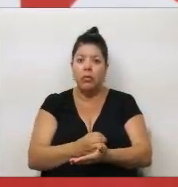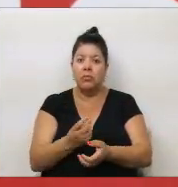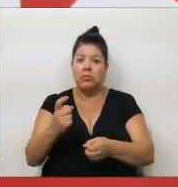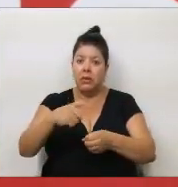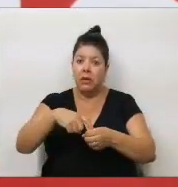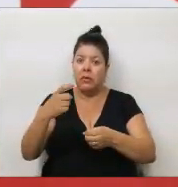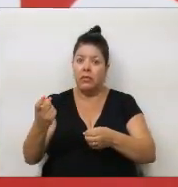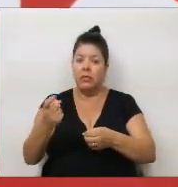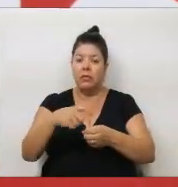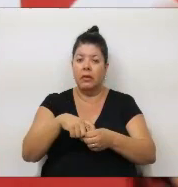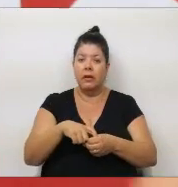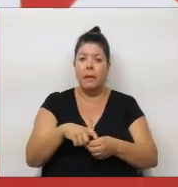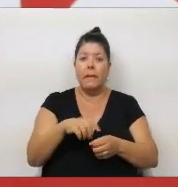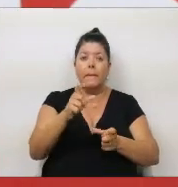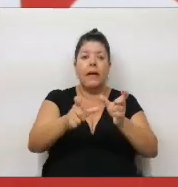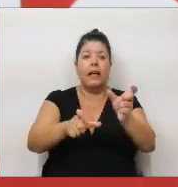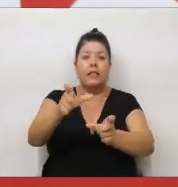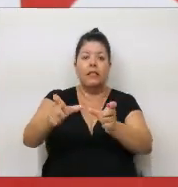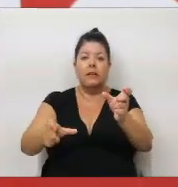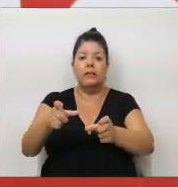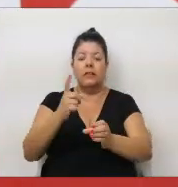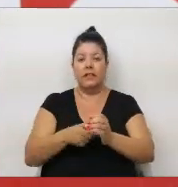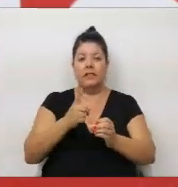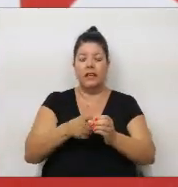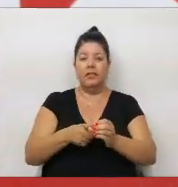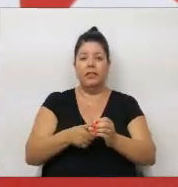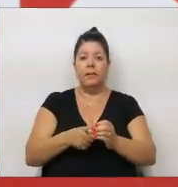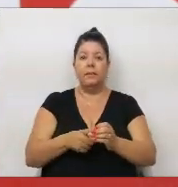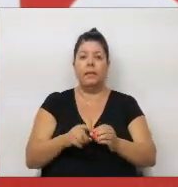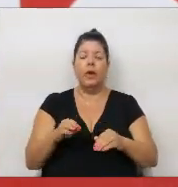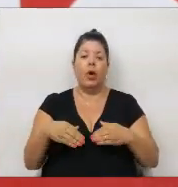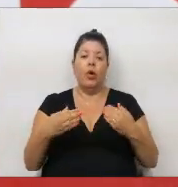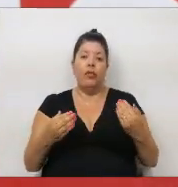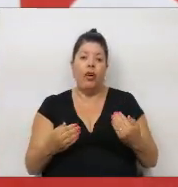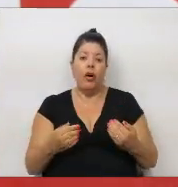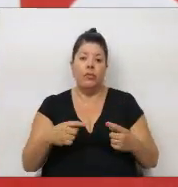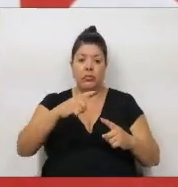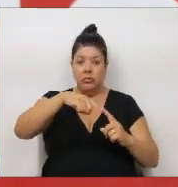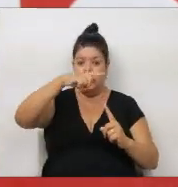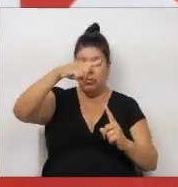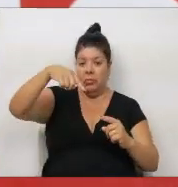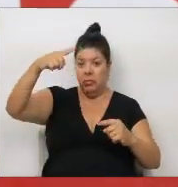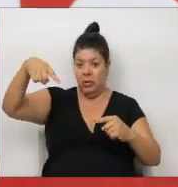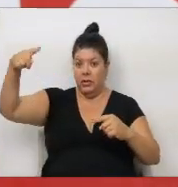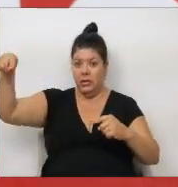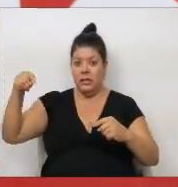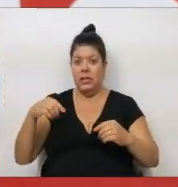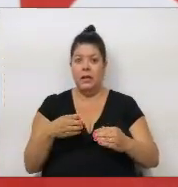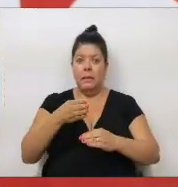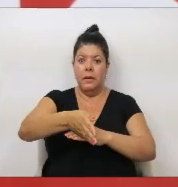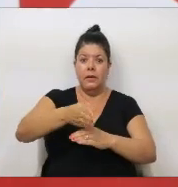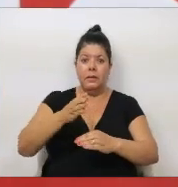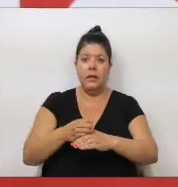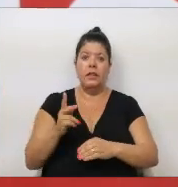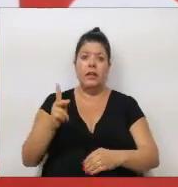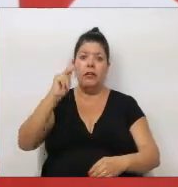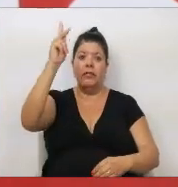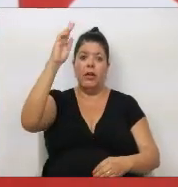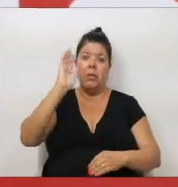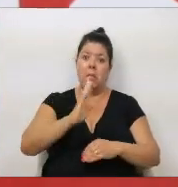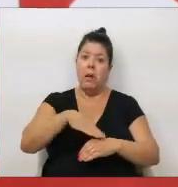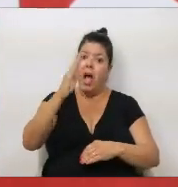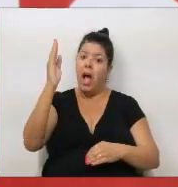para cada região da nossa cidade. Conforme o índice de participação, o cidadão vai ter um valor a mais